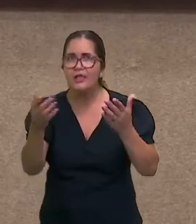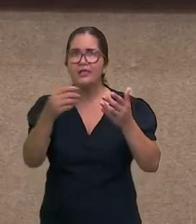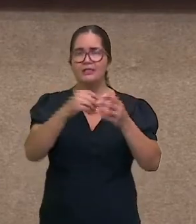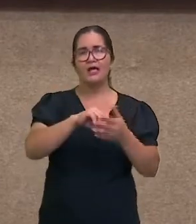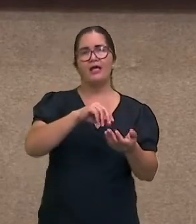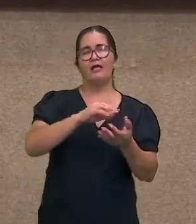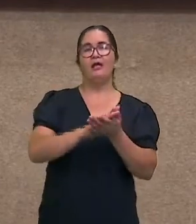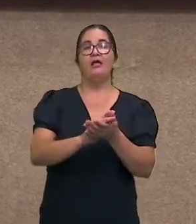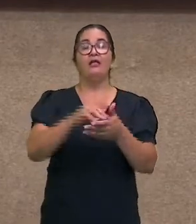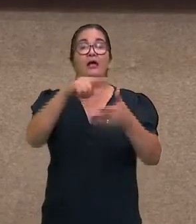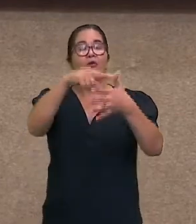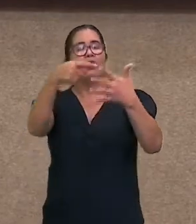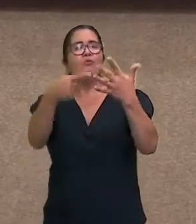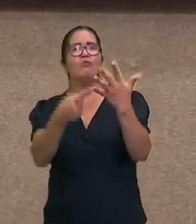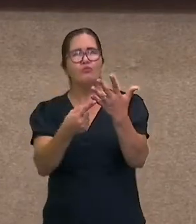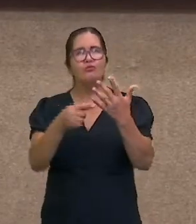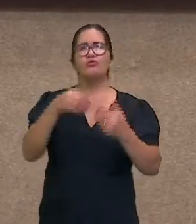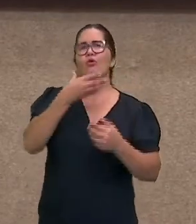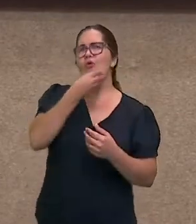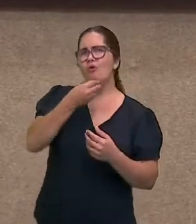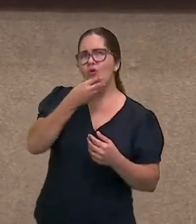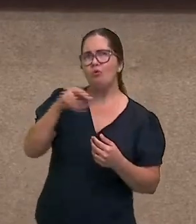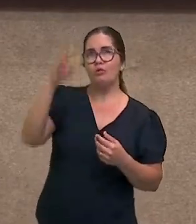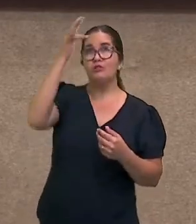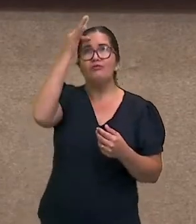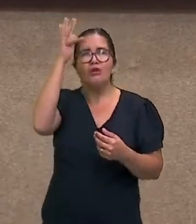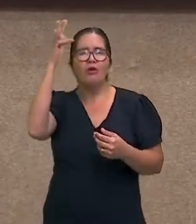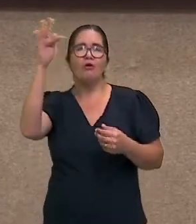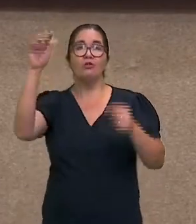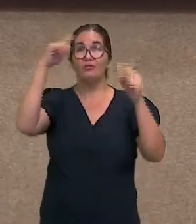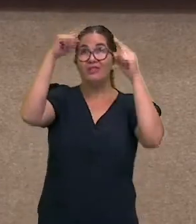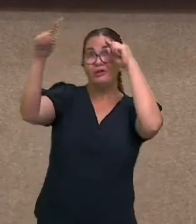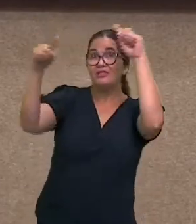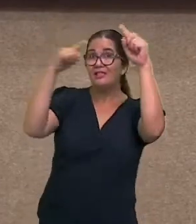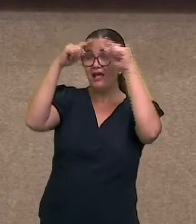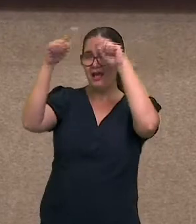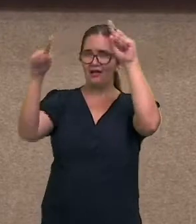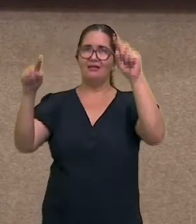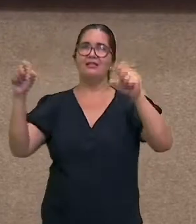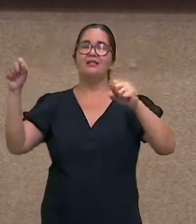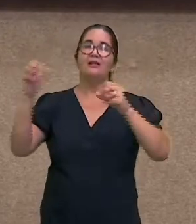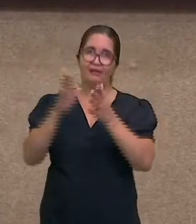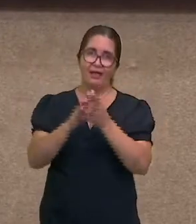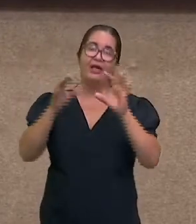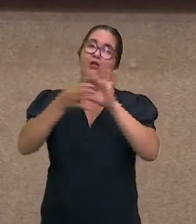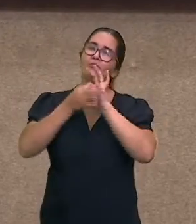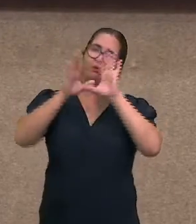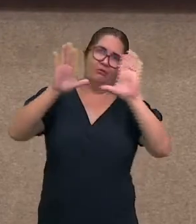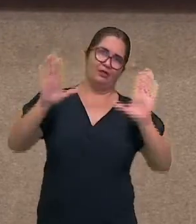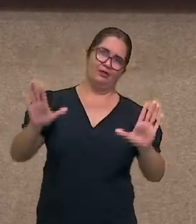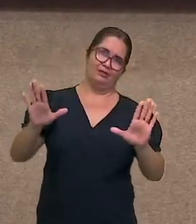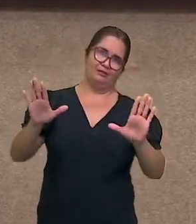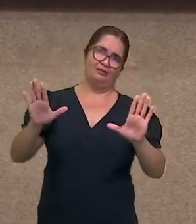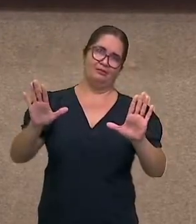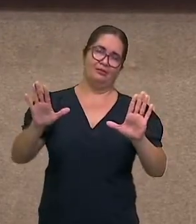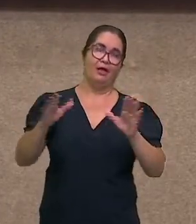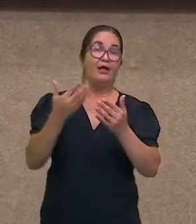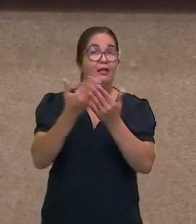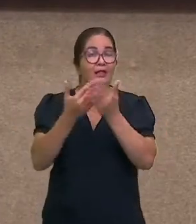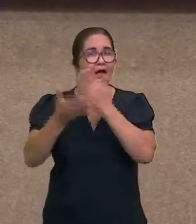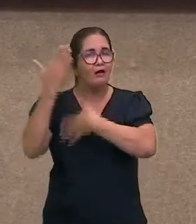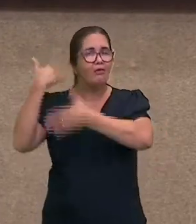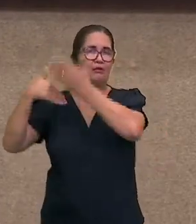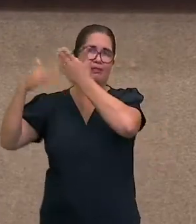principais filósofos ligados a esse conjunto de ideias. Na aula passada, conhecemos todos. Hoje